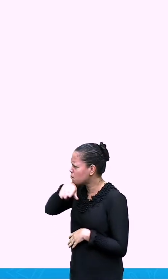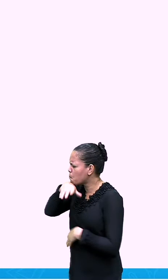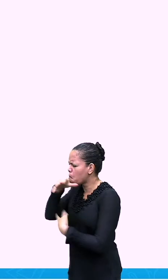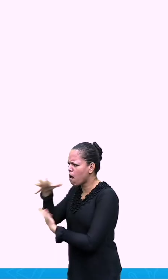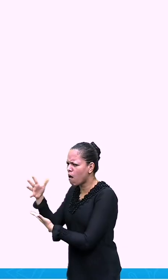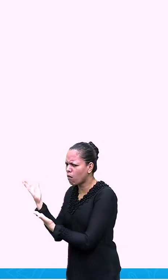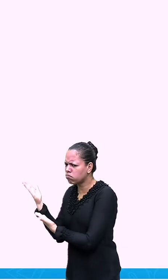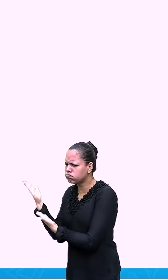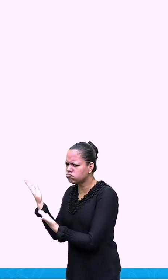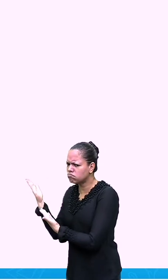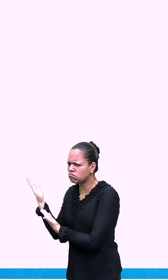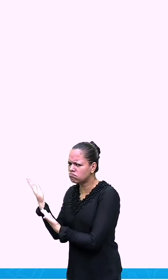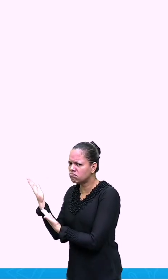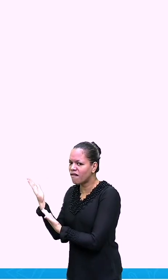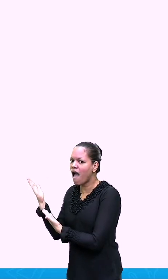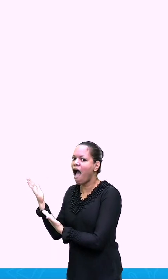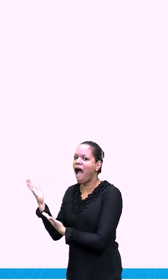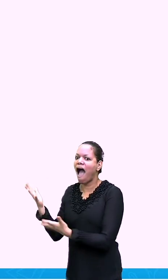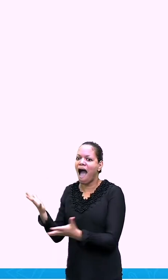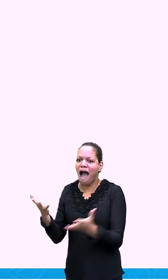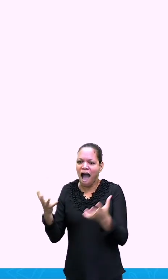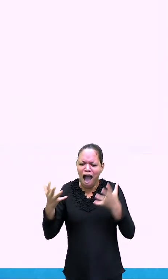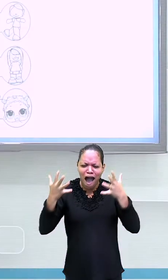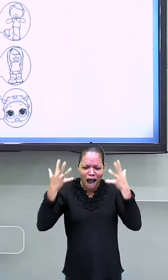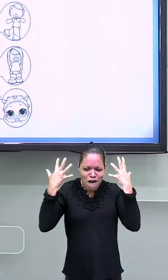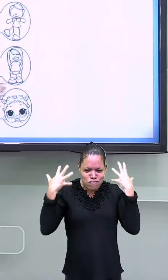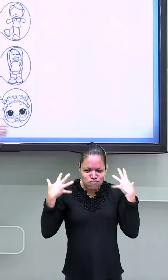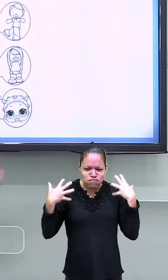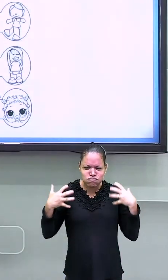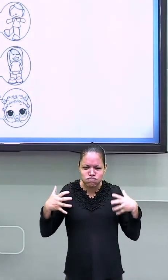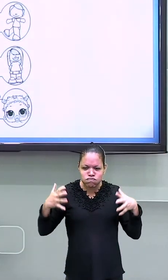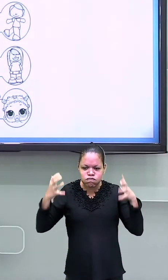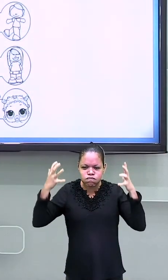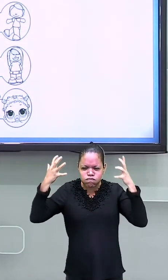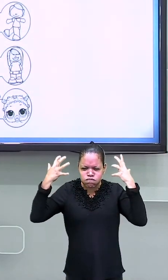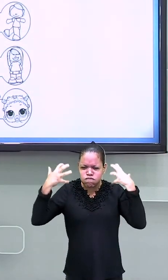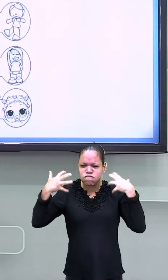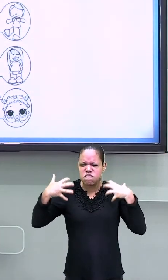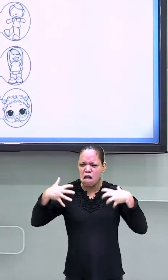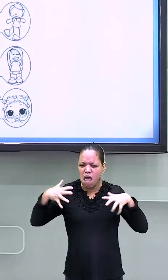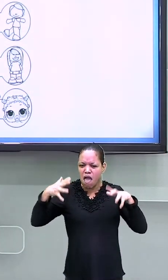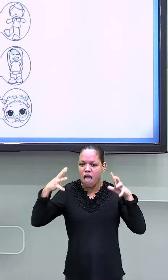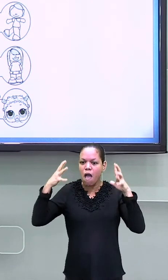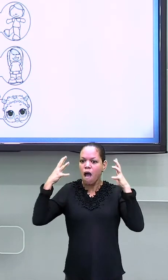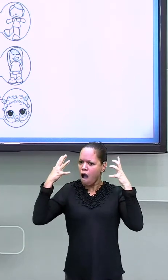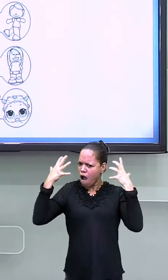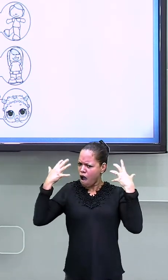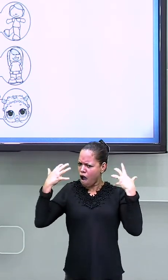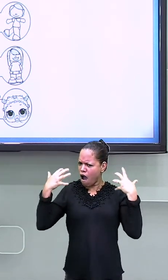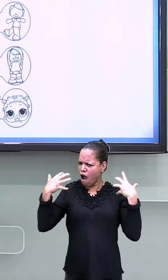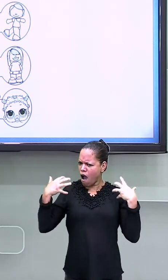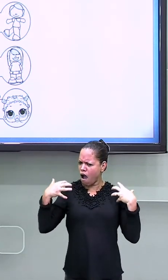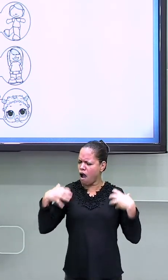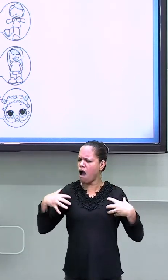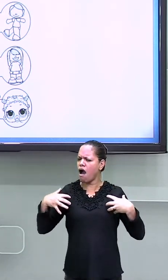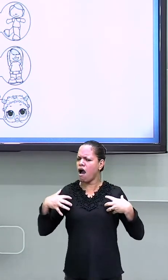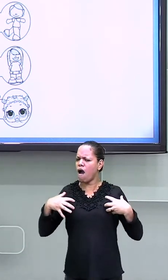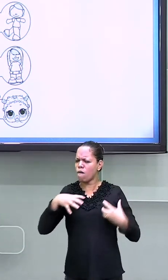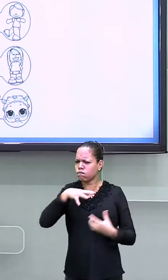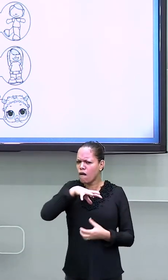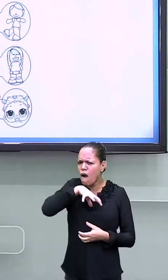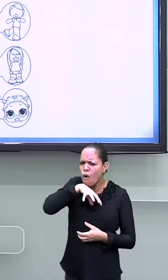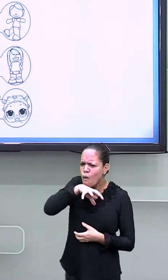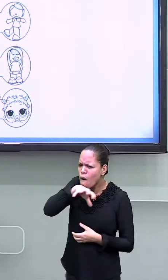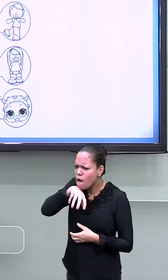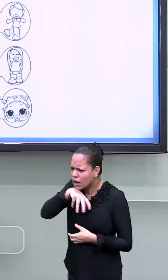leão. Nossa, tem leão na África, tem leão, né, nos zoológicos pelo Brasil, pelo mundo, mas esse leão a gente tem que